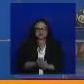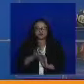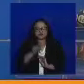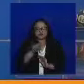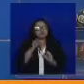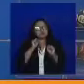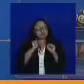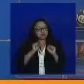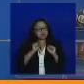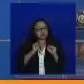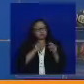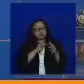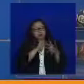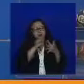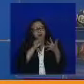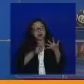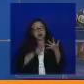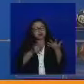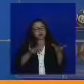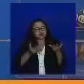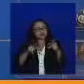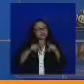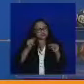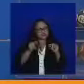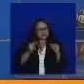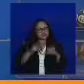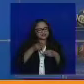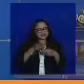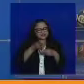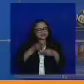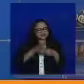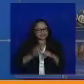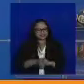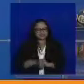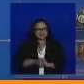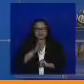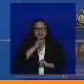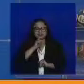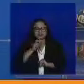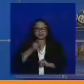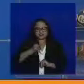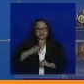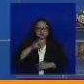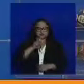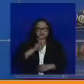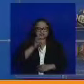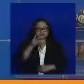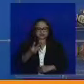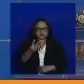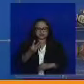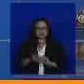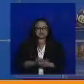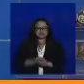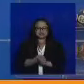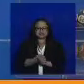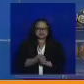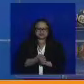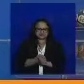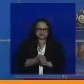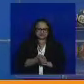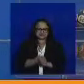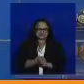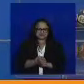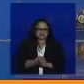Você acompanhando cada detalhe dos sorteios das Loterias Caixa. Bola verde, número 53. Verde, 53.